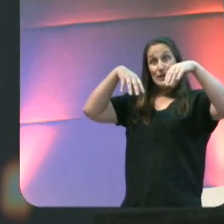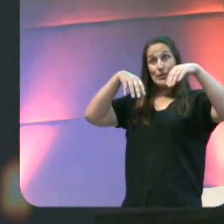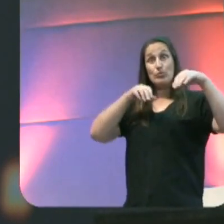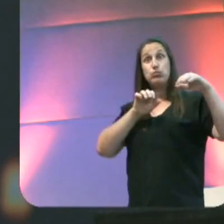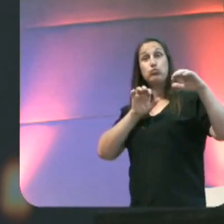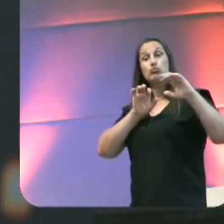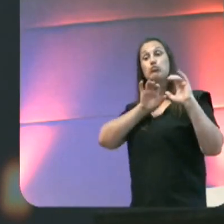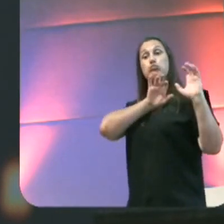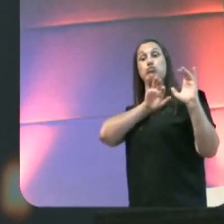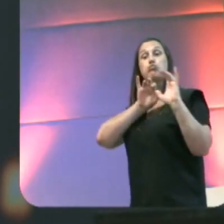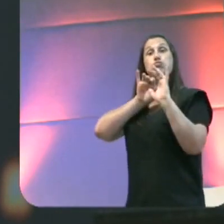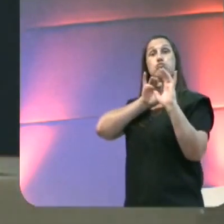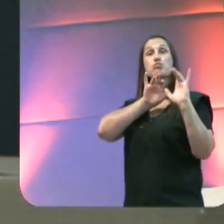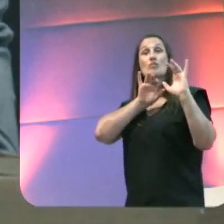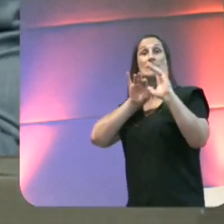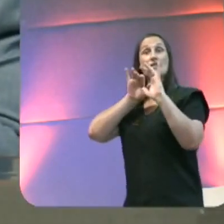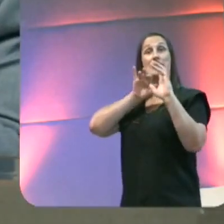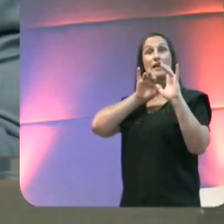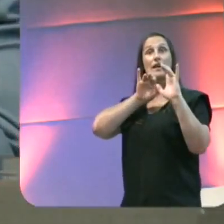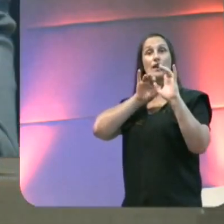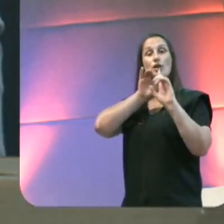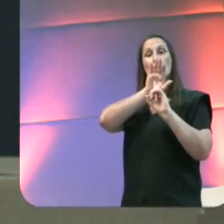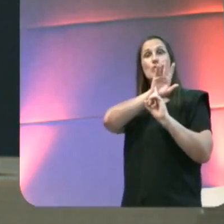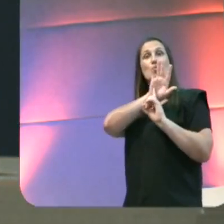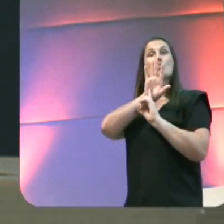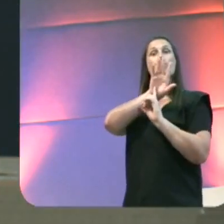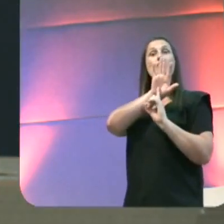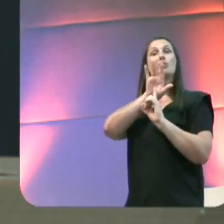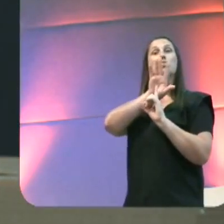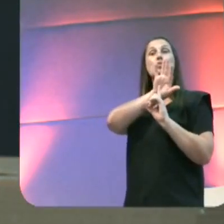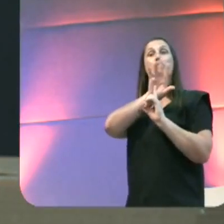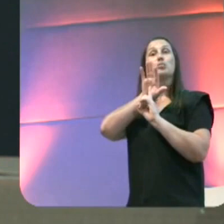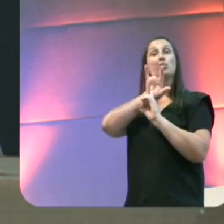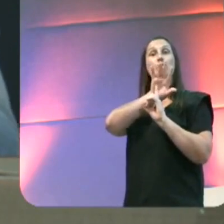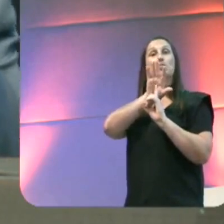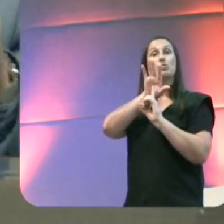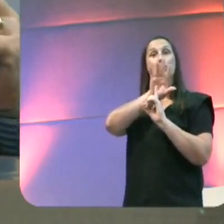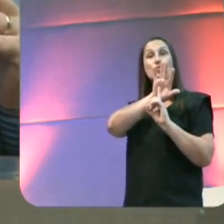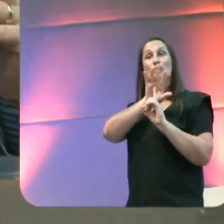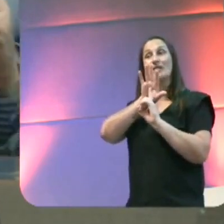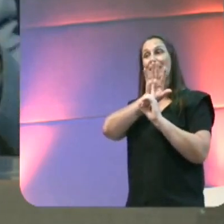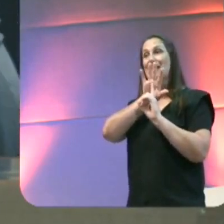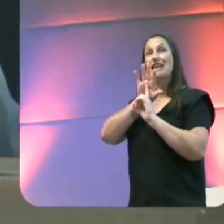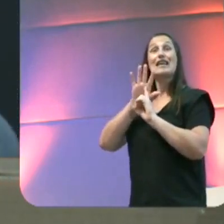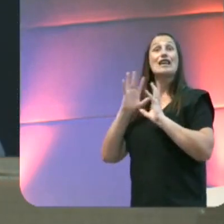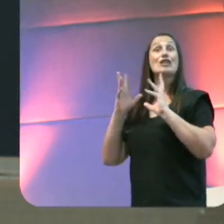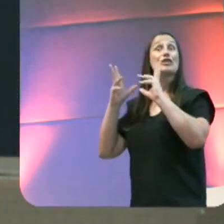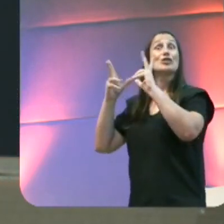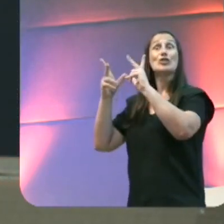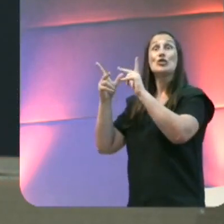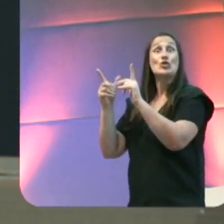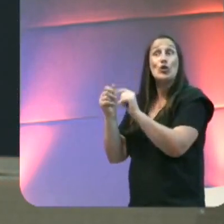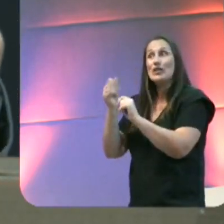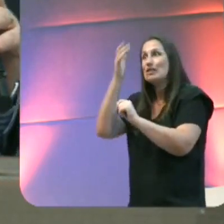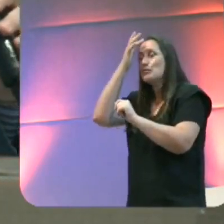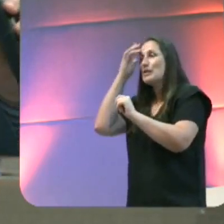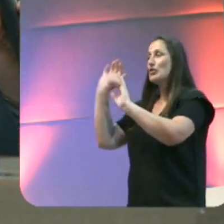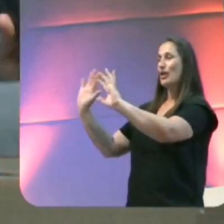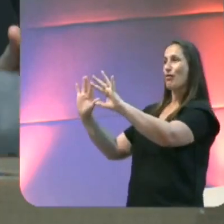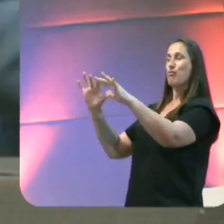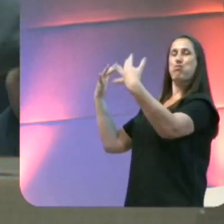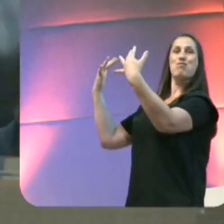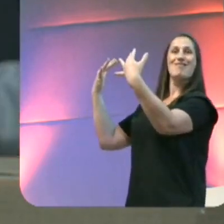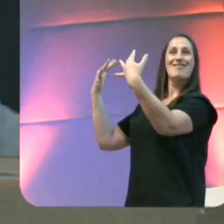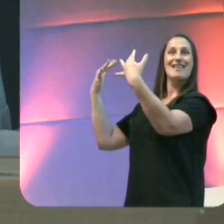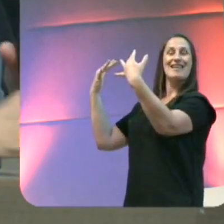esses padrinhos com as suas lamparinas, iluminando, e todo o povo que passava, saudava,